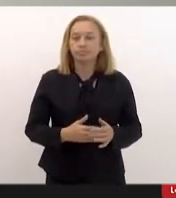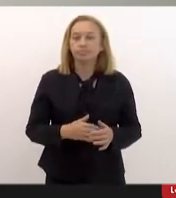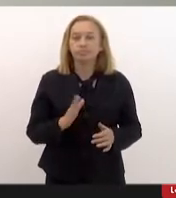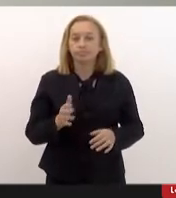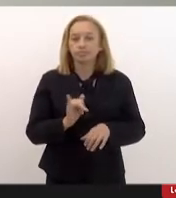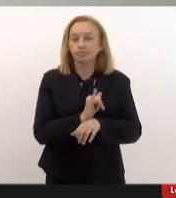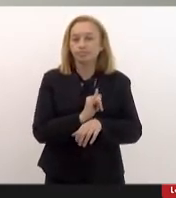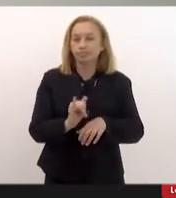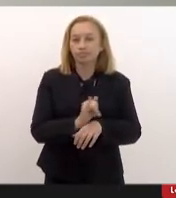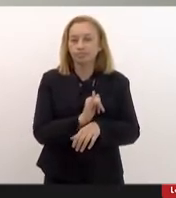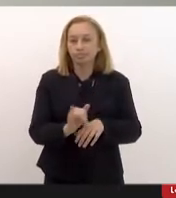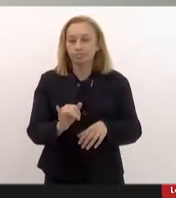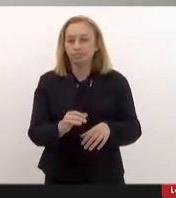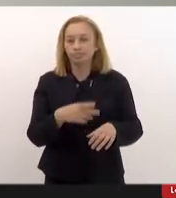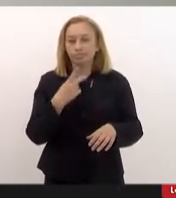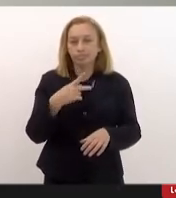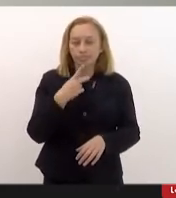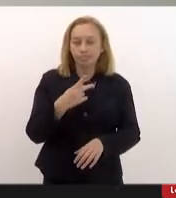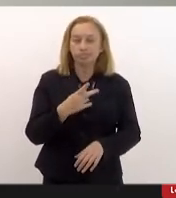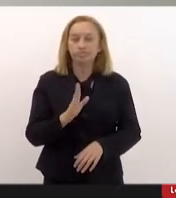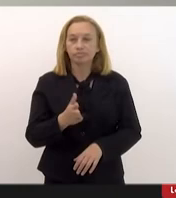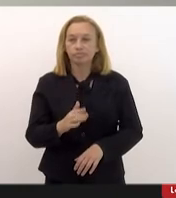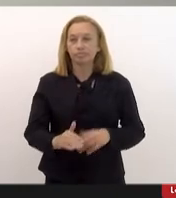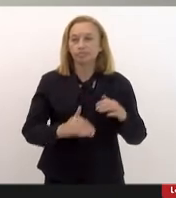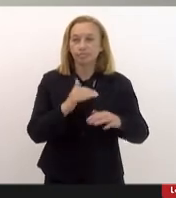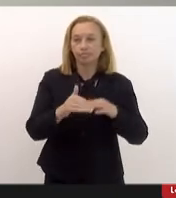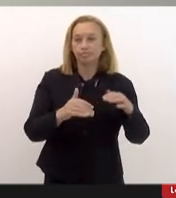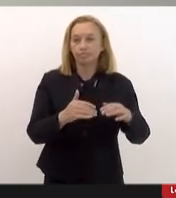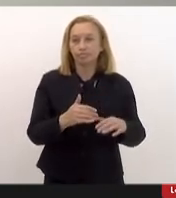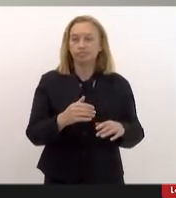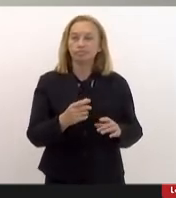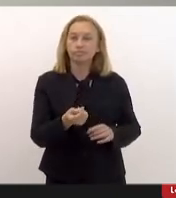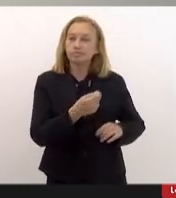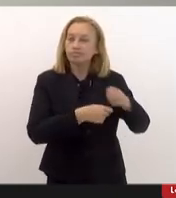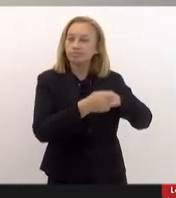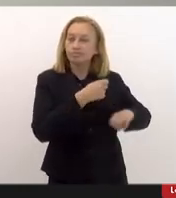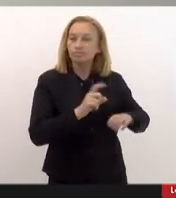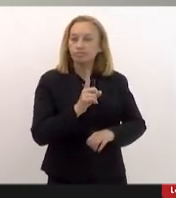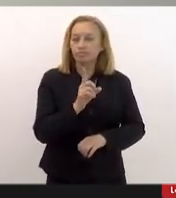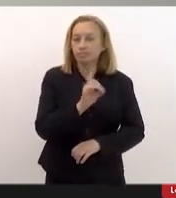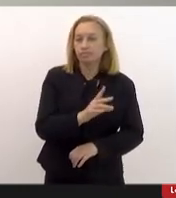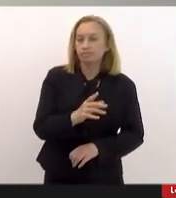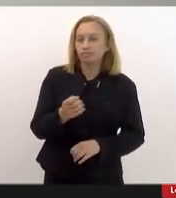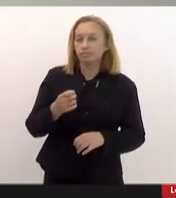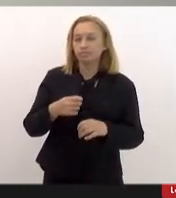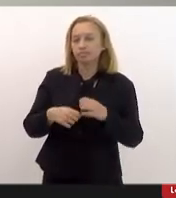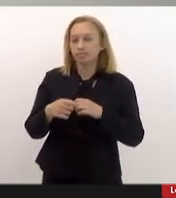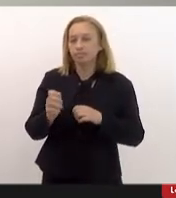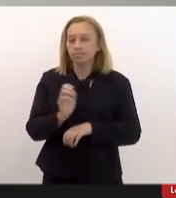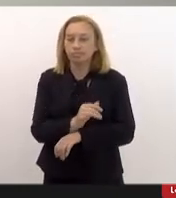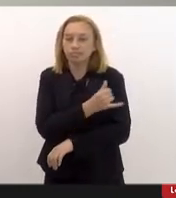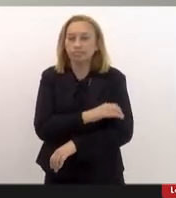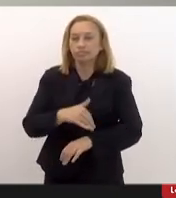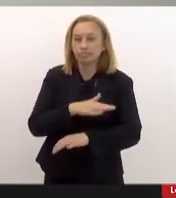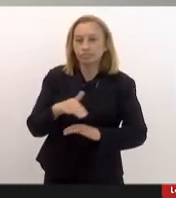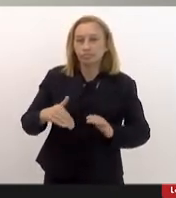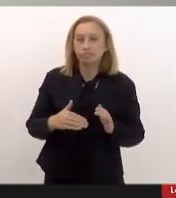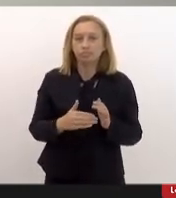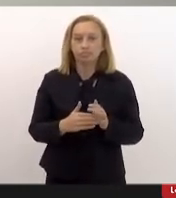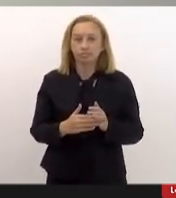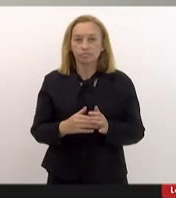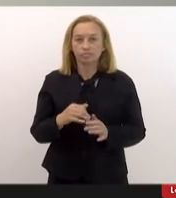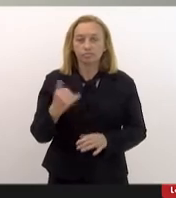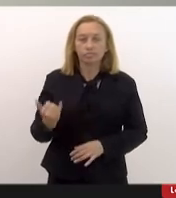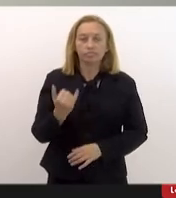planejado no início. A gente entende que ele é estratégico para o desenvolvimento econômico, não só da região metropolitana do Rio de Janeiro, mas de todo o estado do Rio de Janeiro, como um